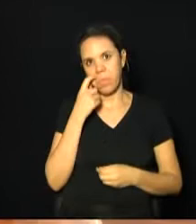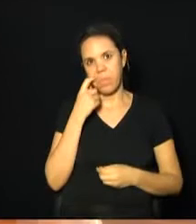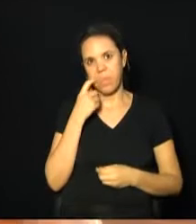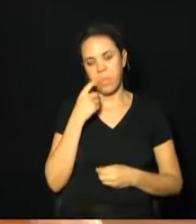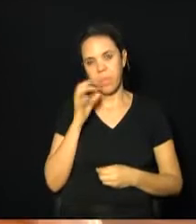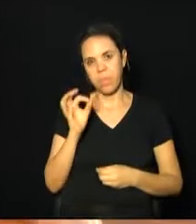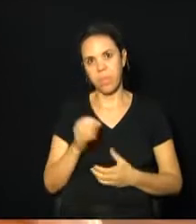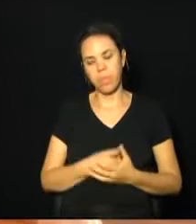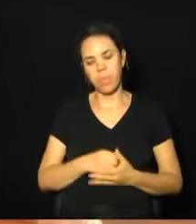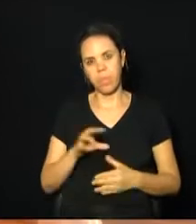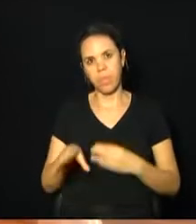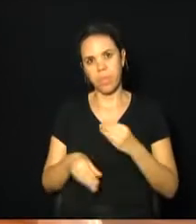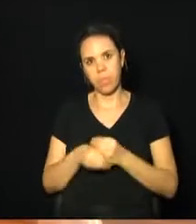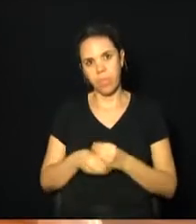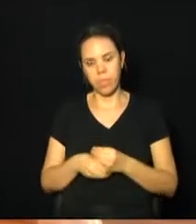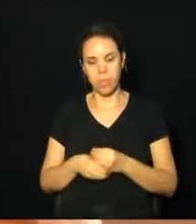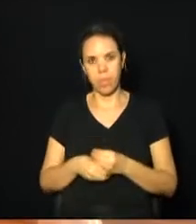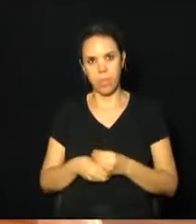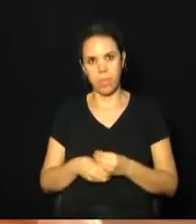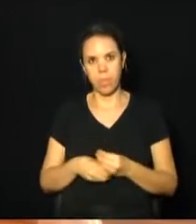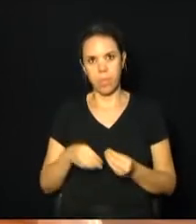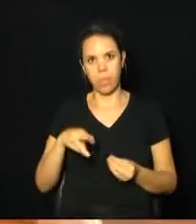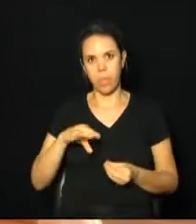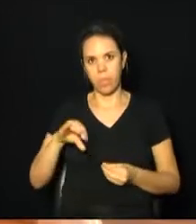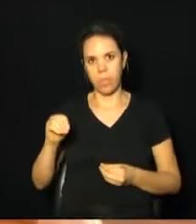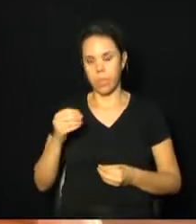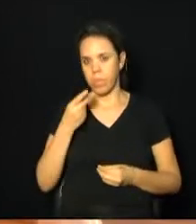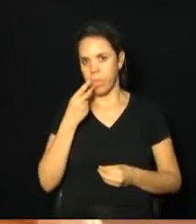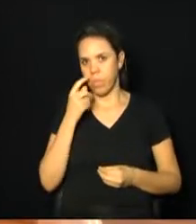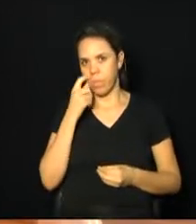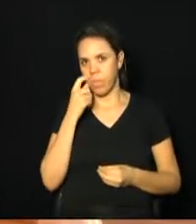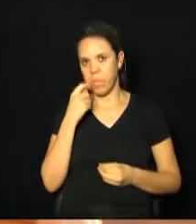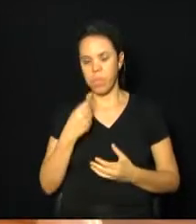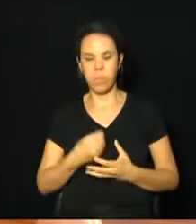Não, exato. Só complementando exatamente o que o Maurício falou.